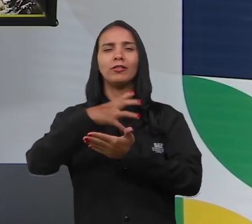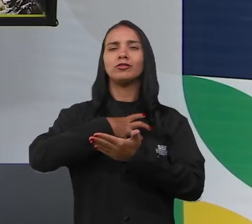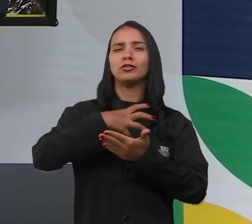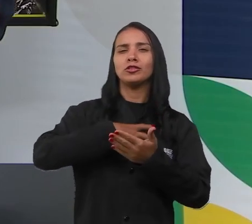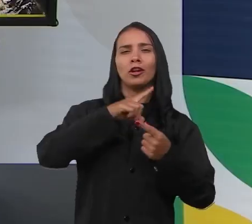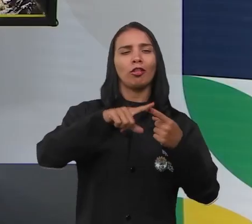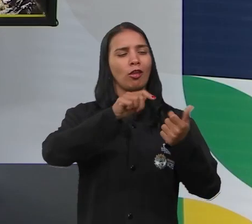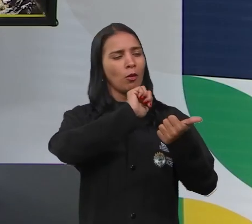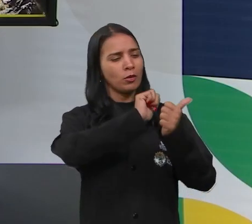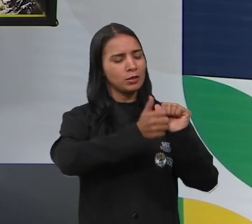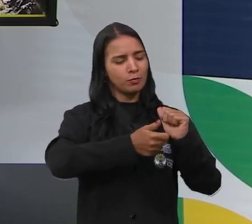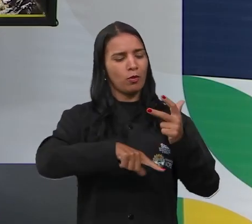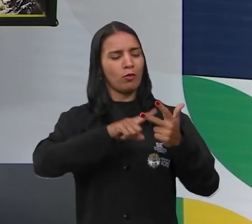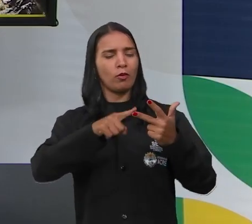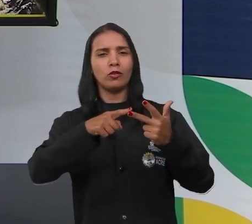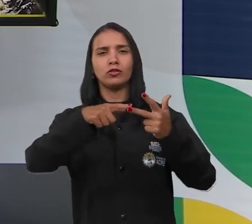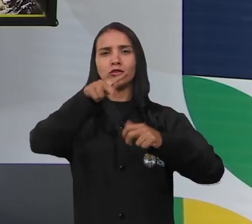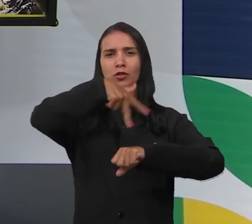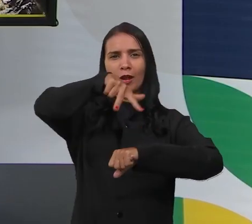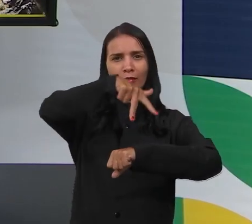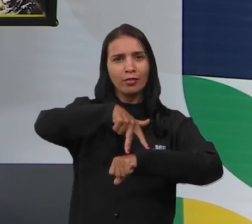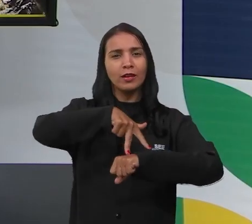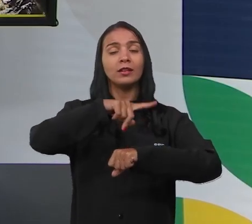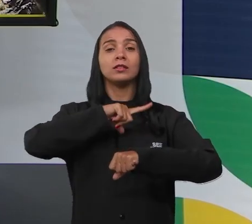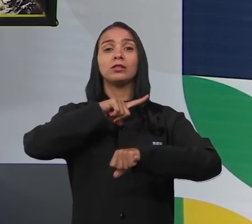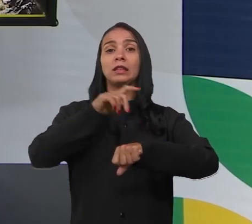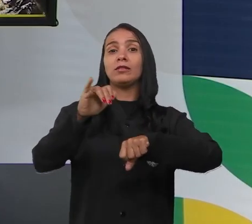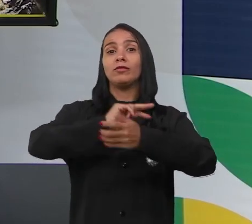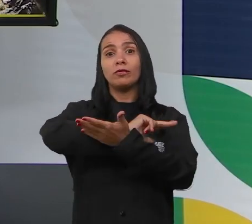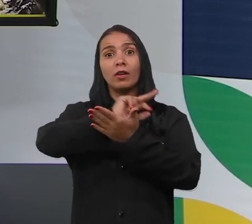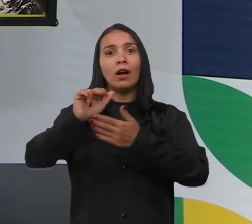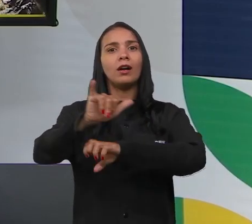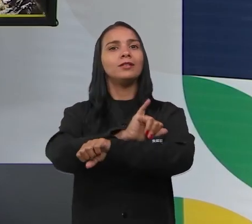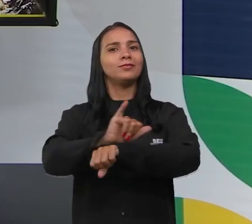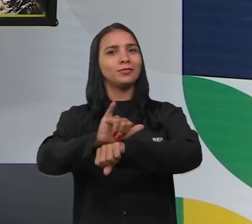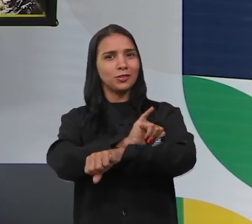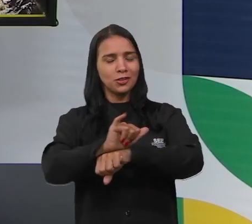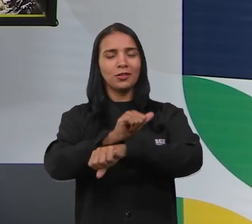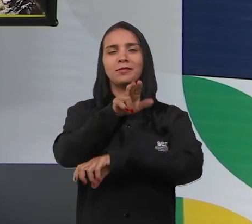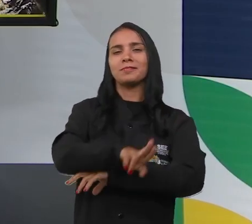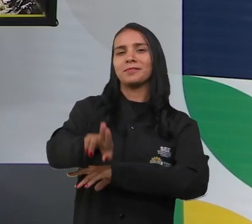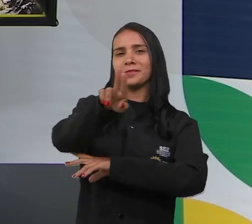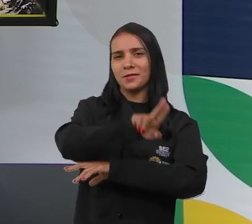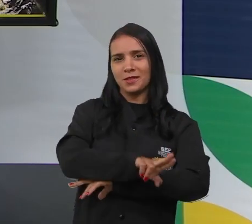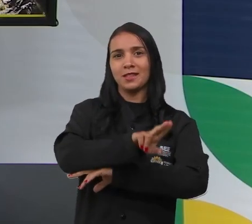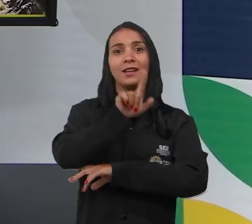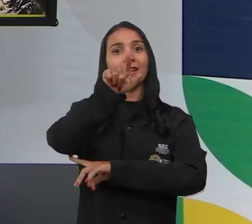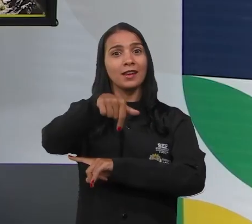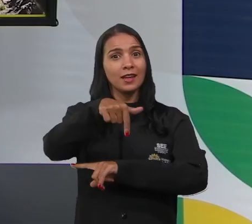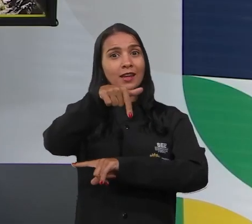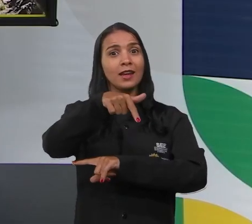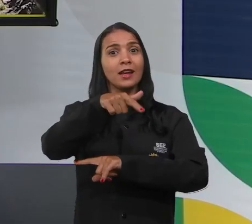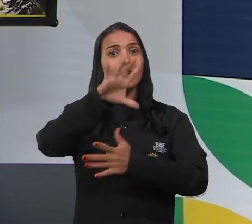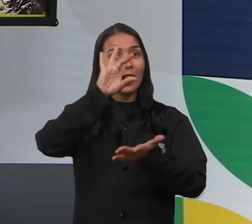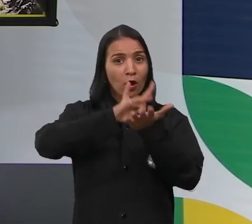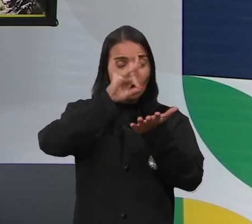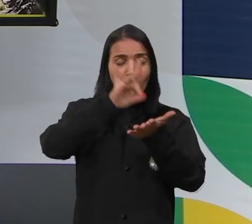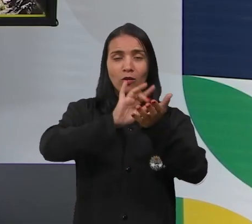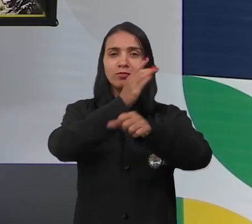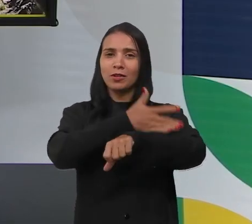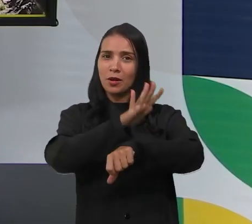esporte, vem a dança, são diversos mecanismos que a gente pode desenvolver e para ser desenvolvida a gente deve